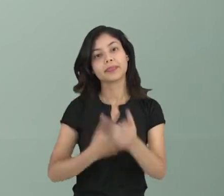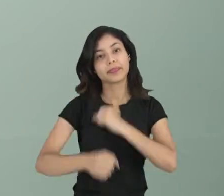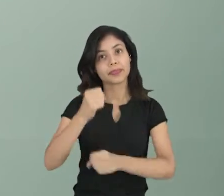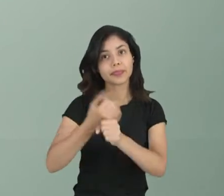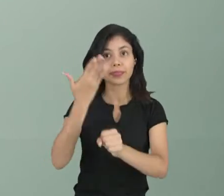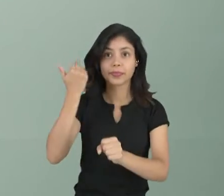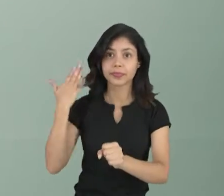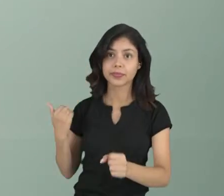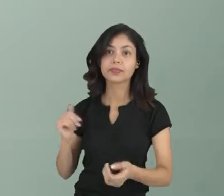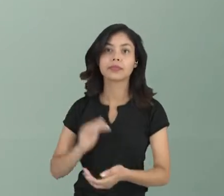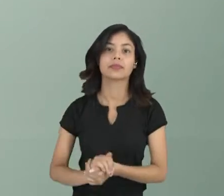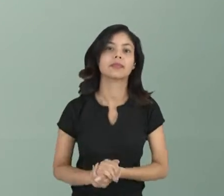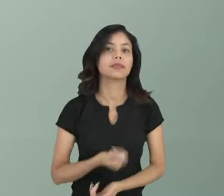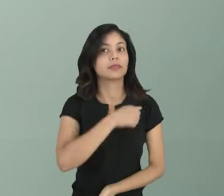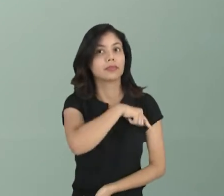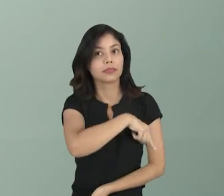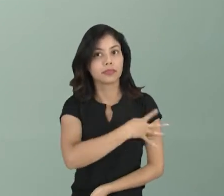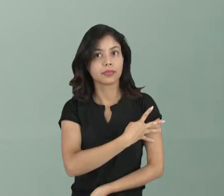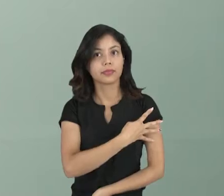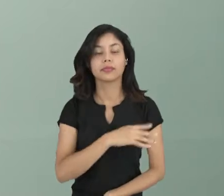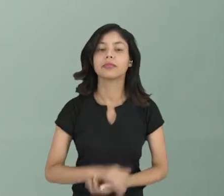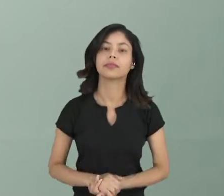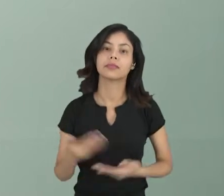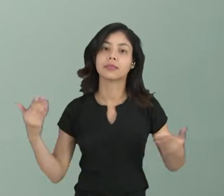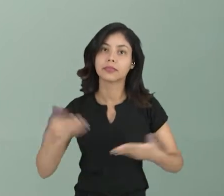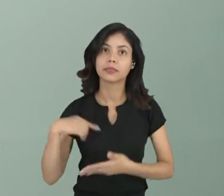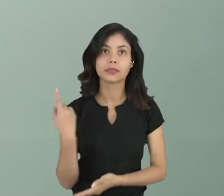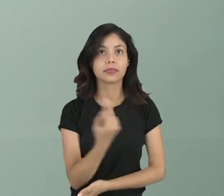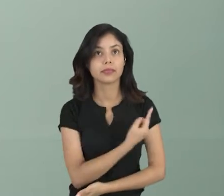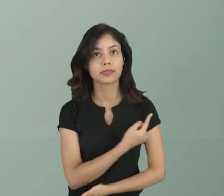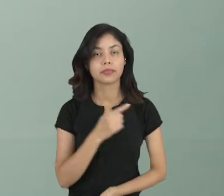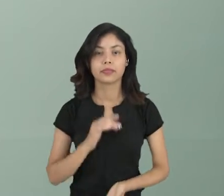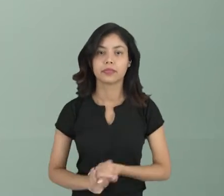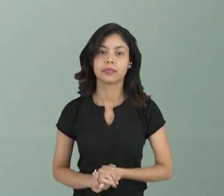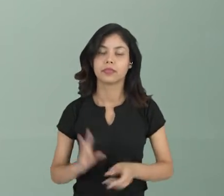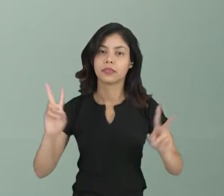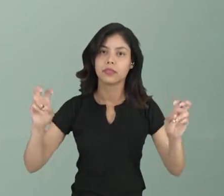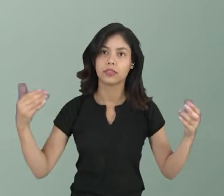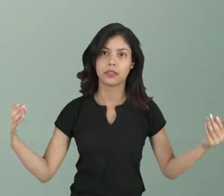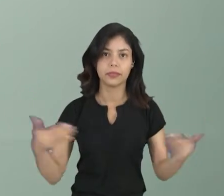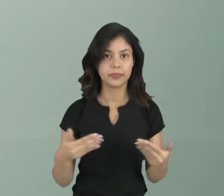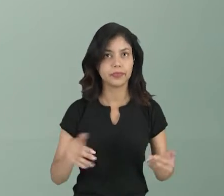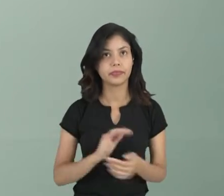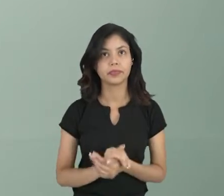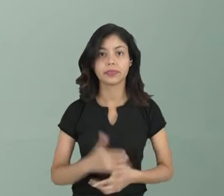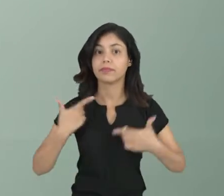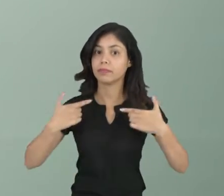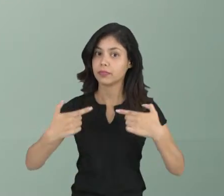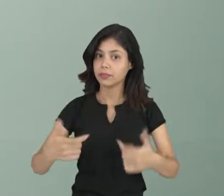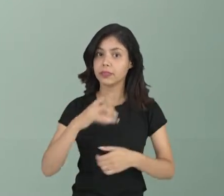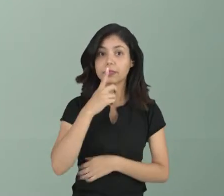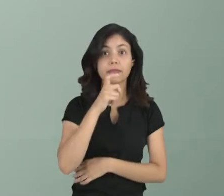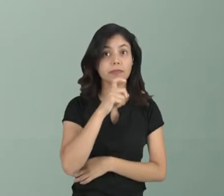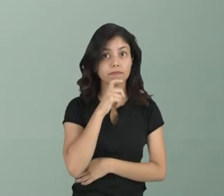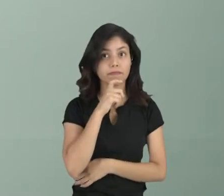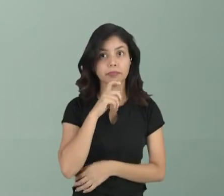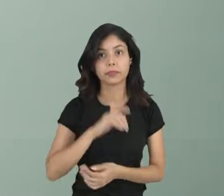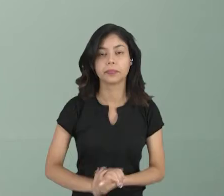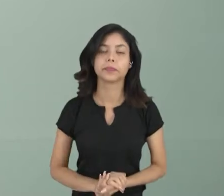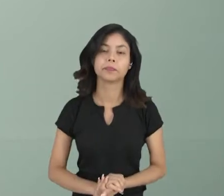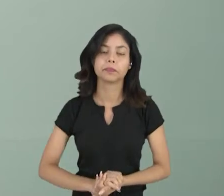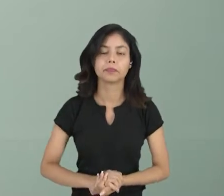ano passado, lá no ensino fundamental, e hoje o nosso assunto é a Guerra Fria, tá, pessoal?